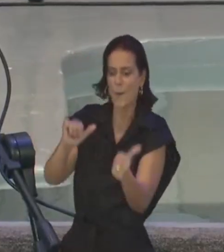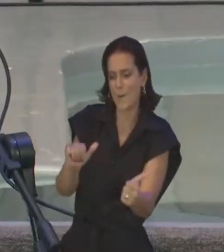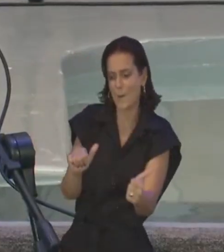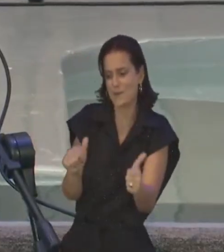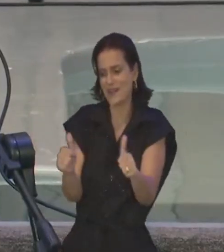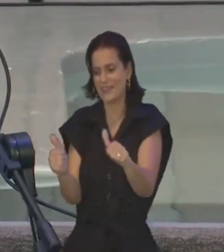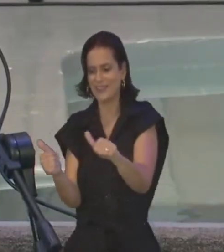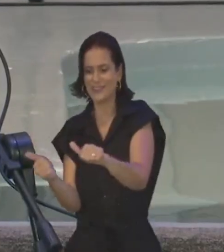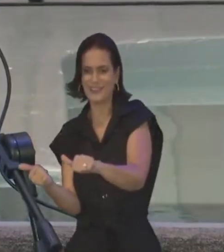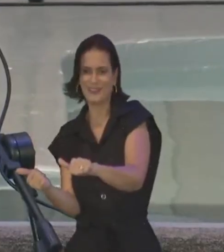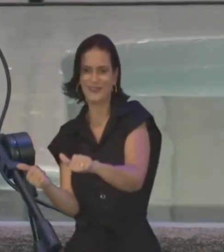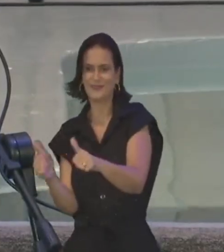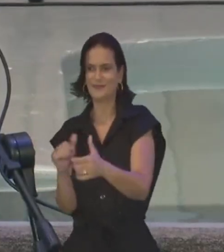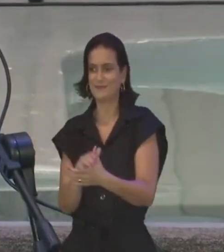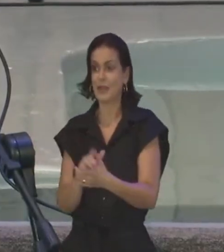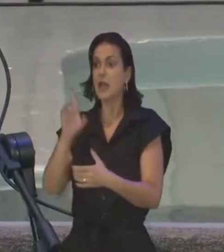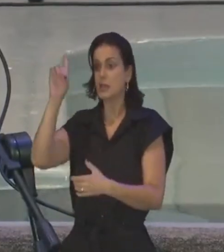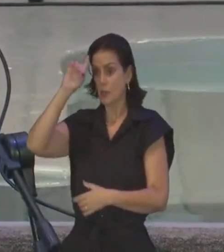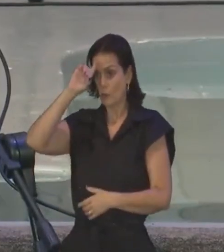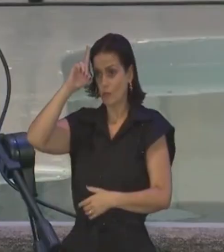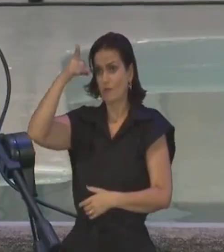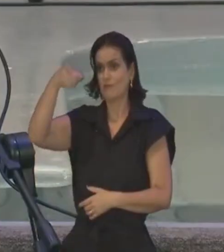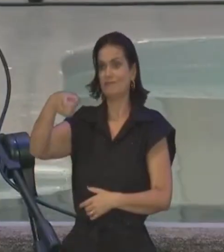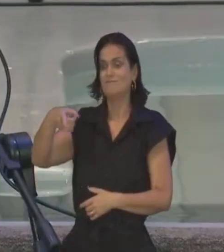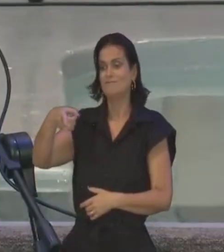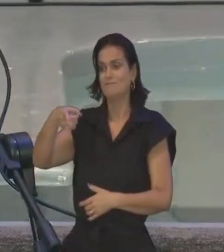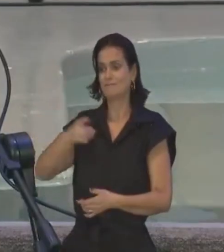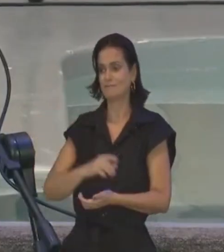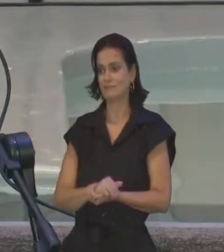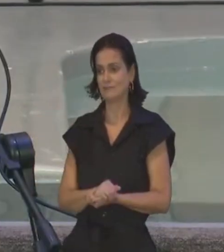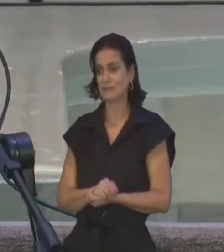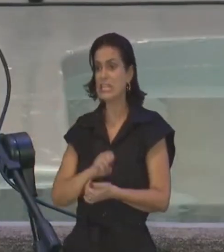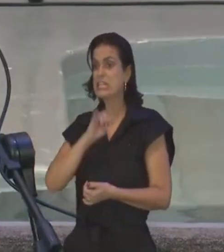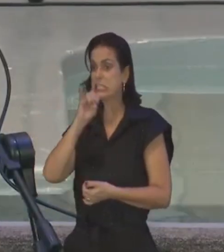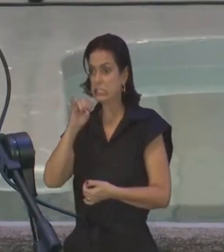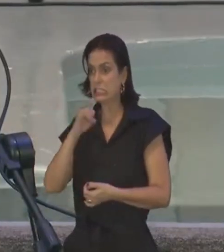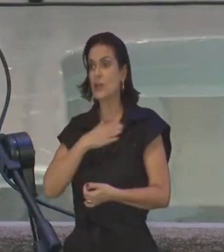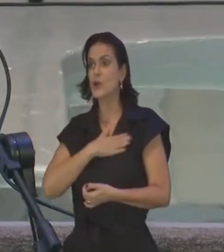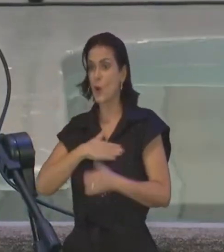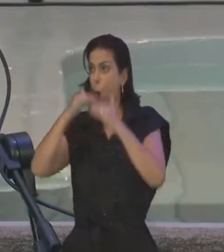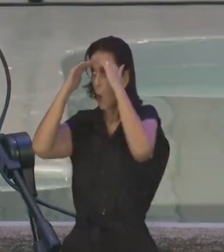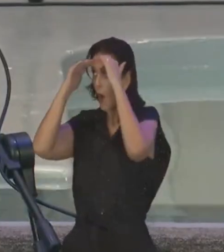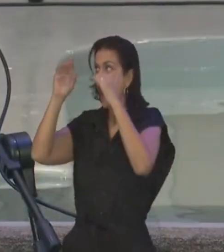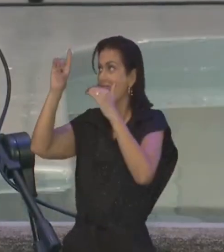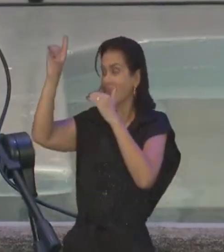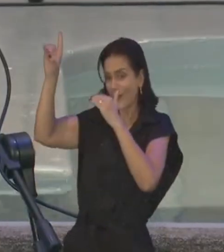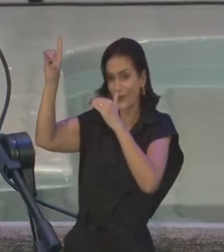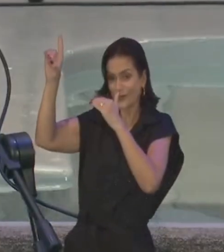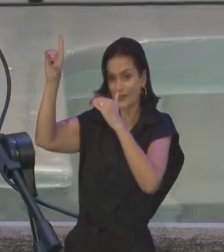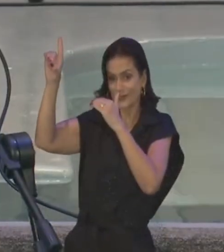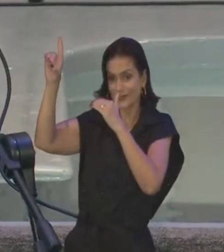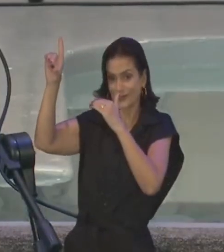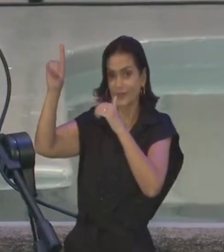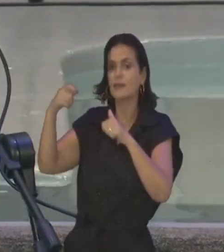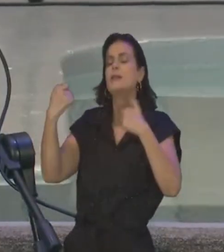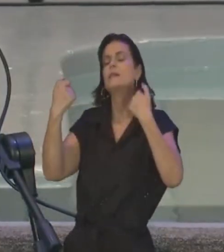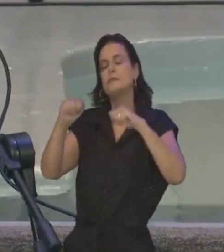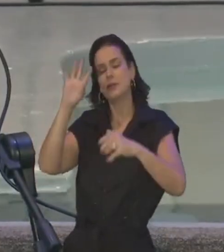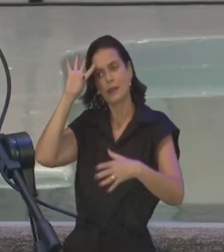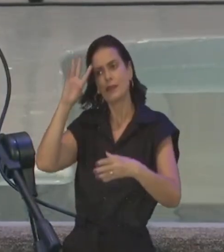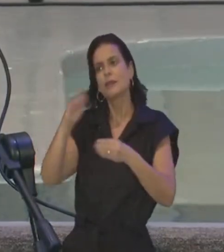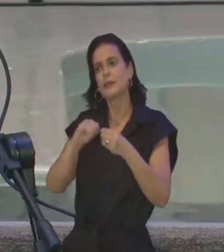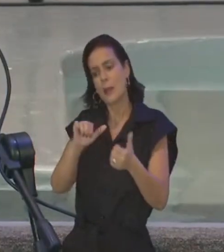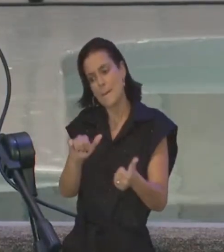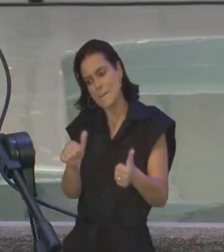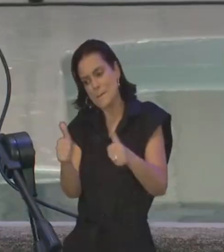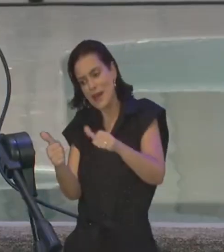batismo. É uma ordenança. Se você gosta de obedecer a Deus, você precisa entender que o